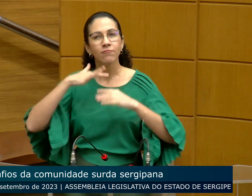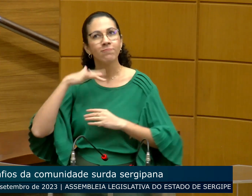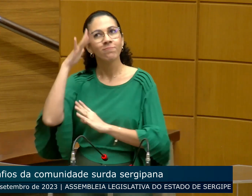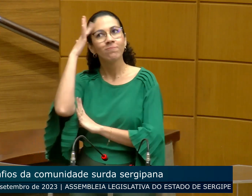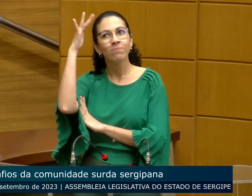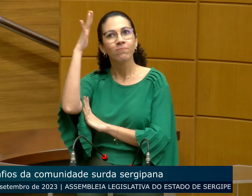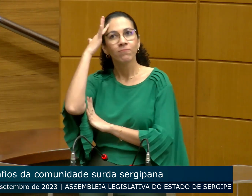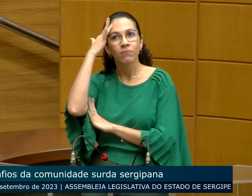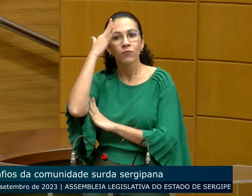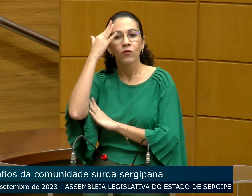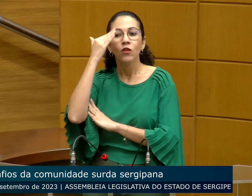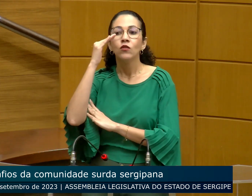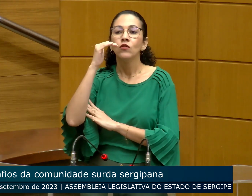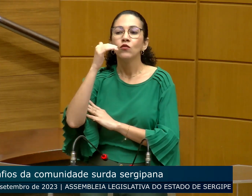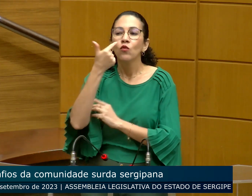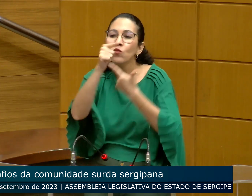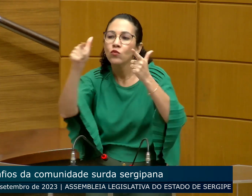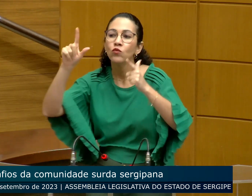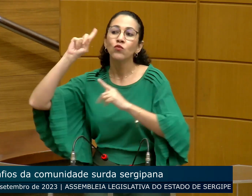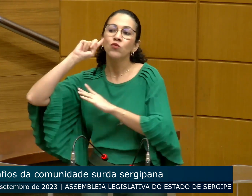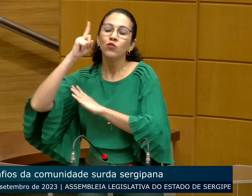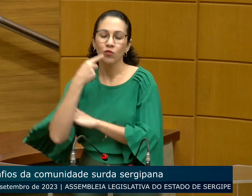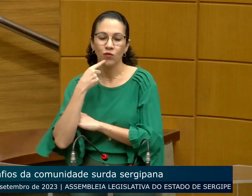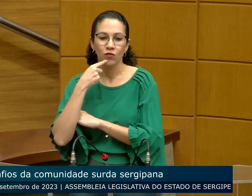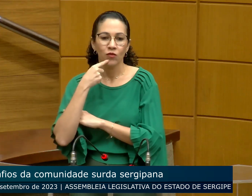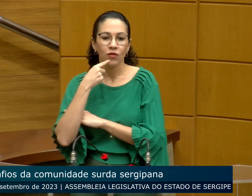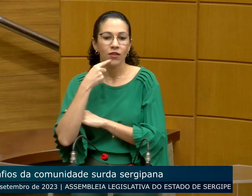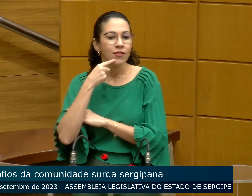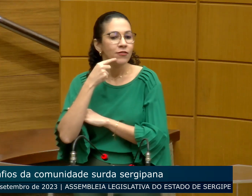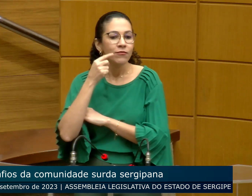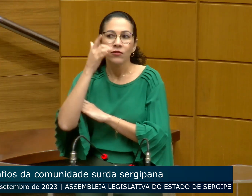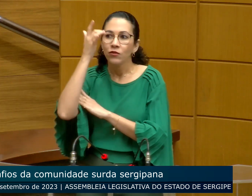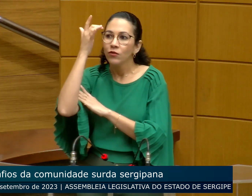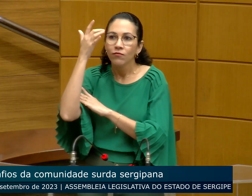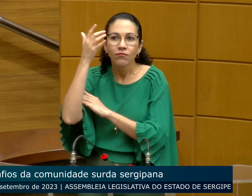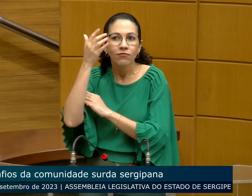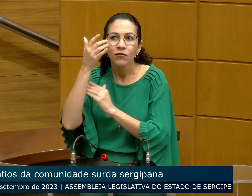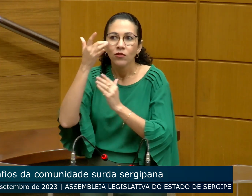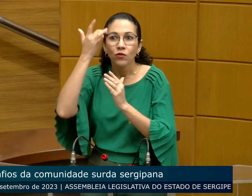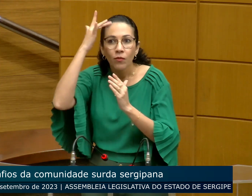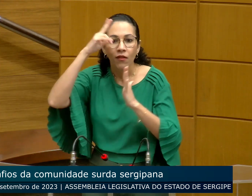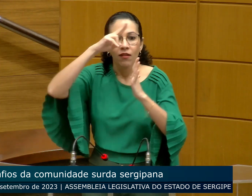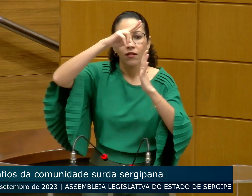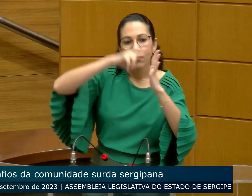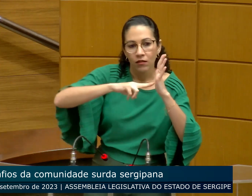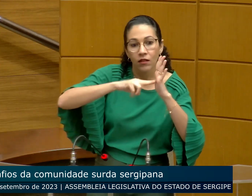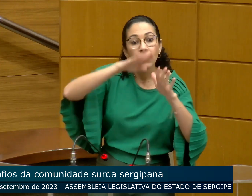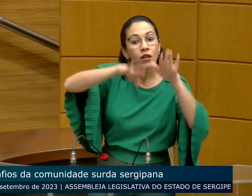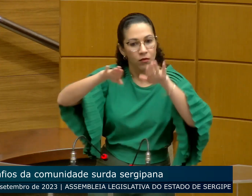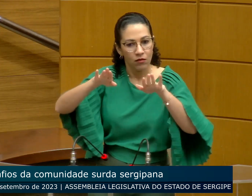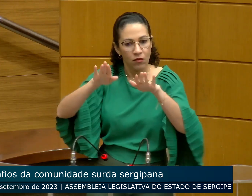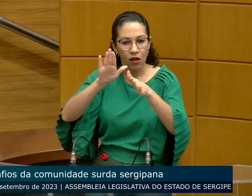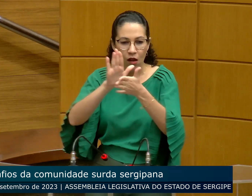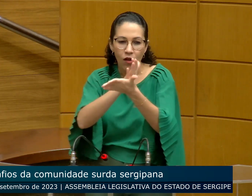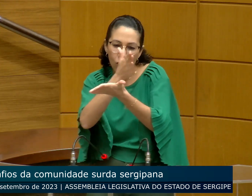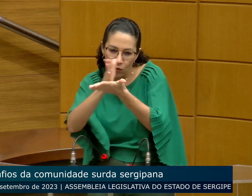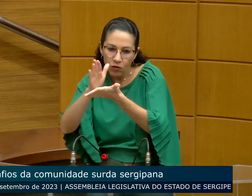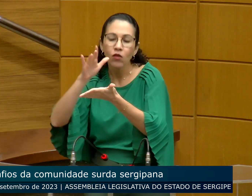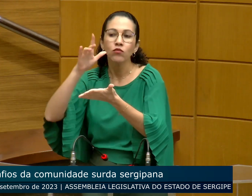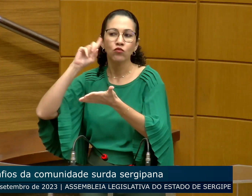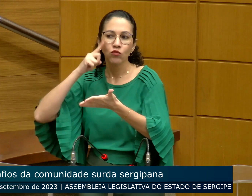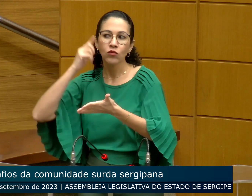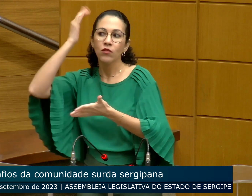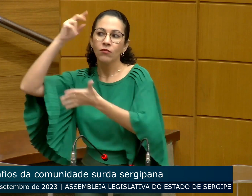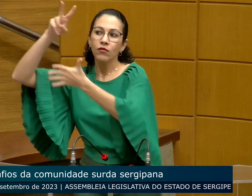não alcançamos esse objetivo da comunicação. E a gente começa a pensar, né, e os outros surdos? Como é? Né,